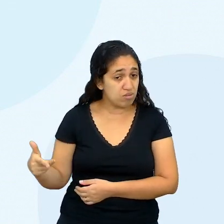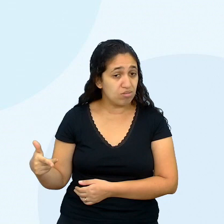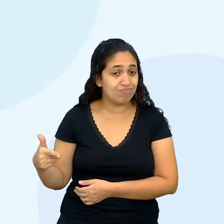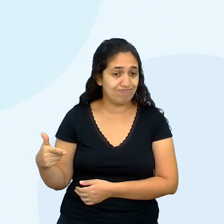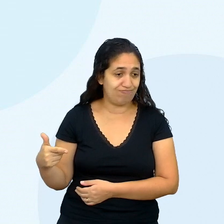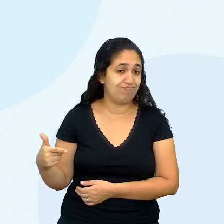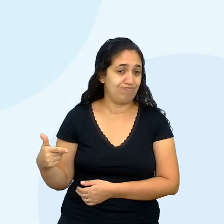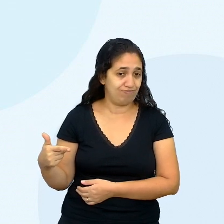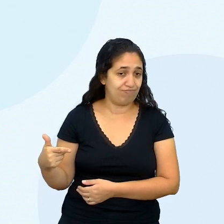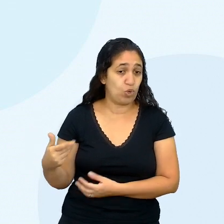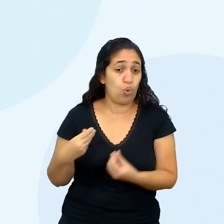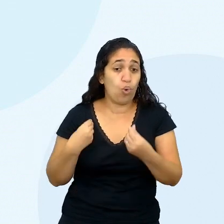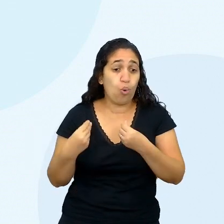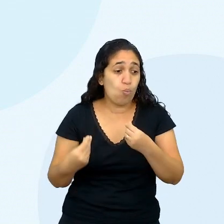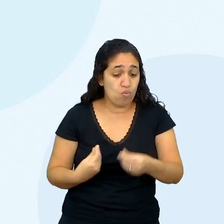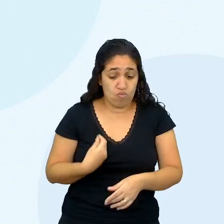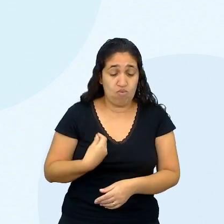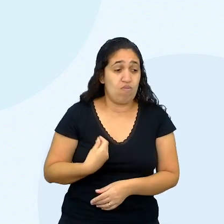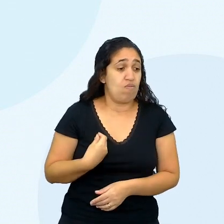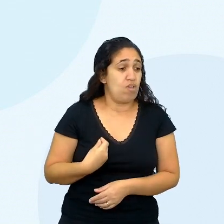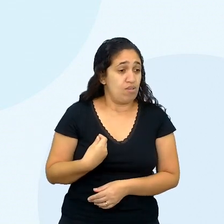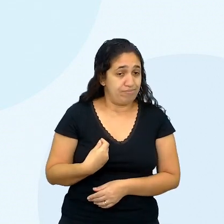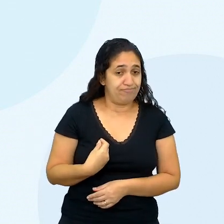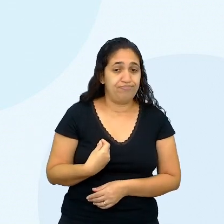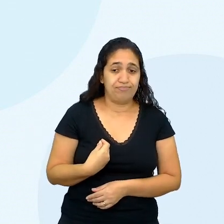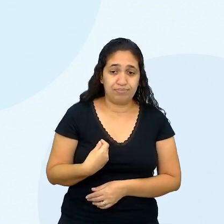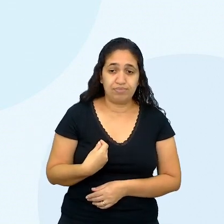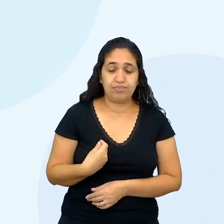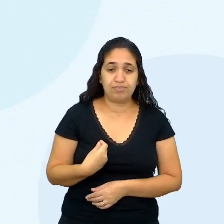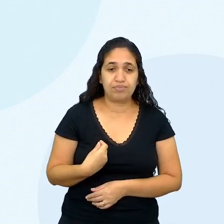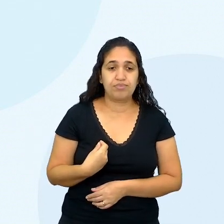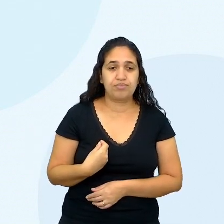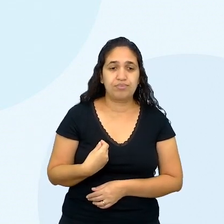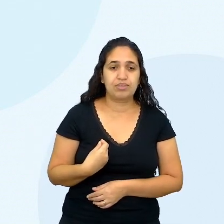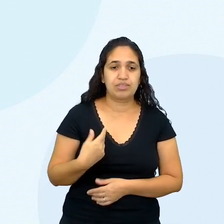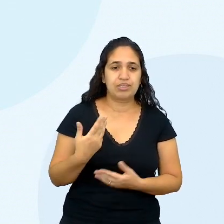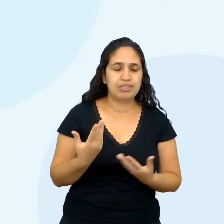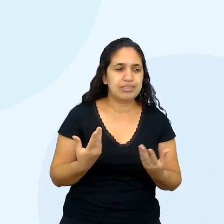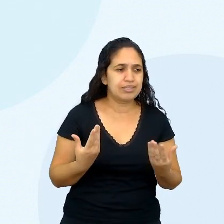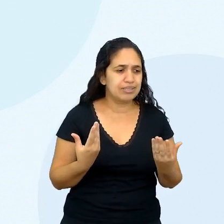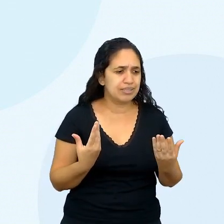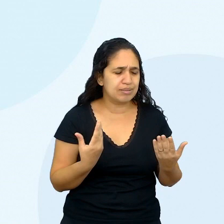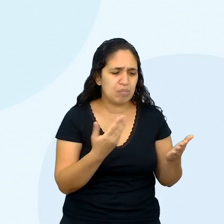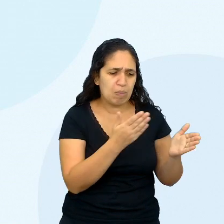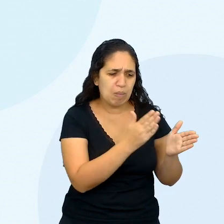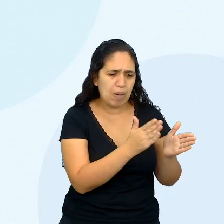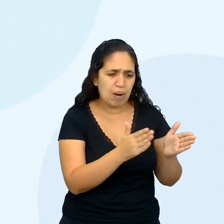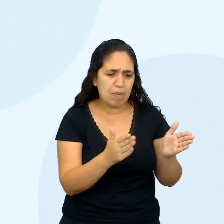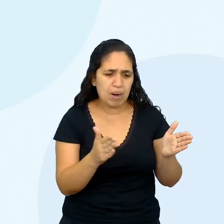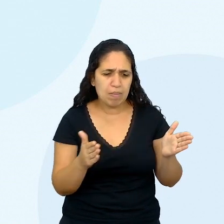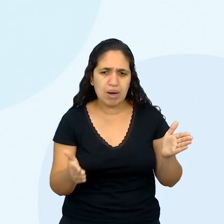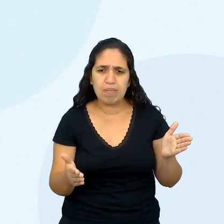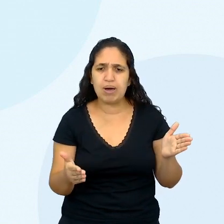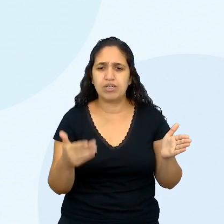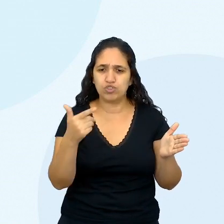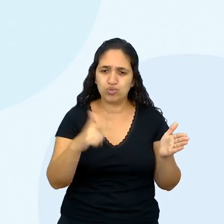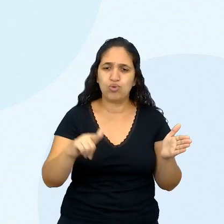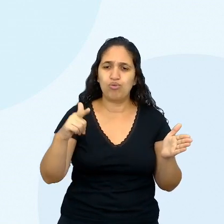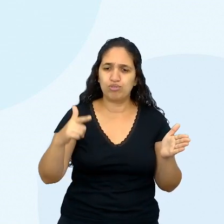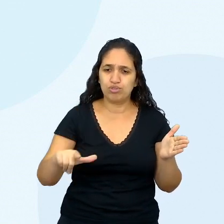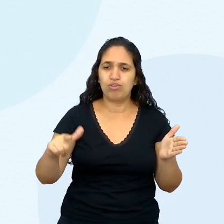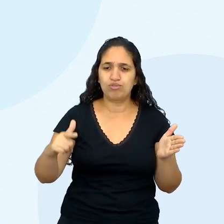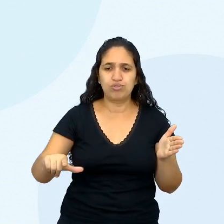de sobrevivência de outras formas de vida também, e que têm se tornado cada vez mais frequentes e